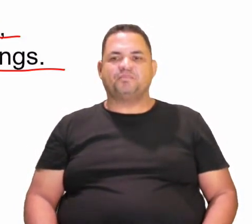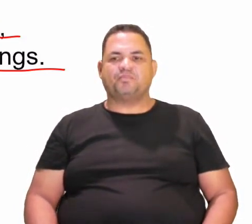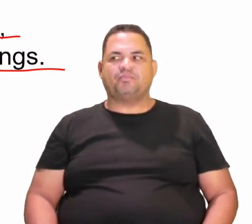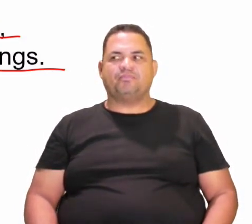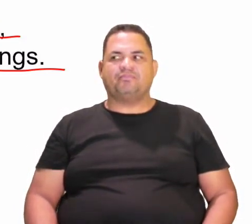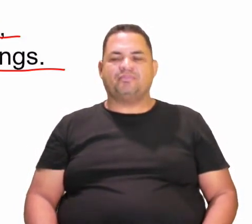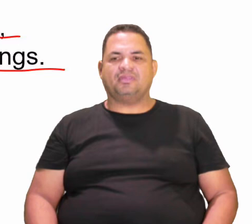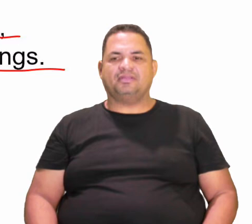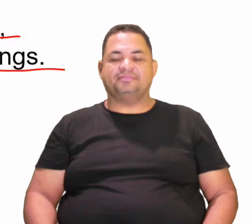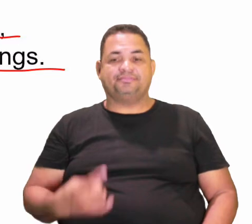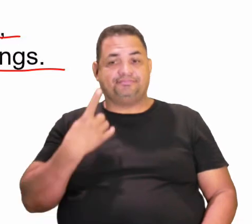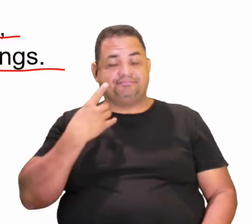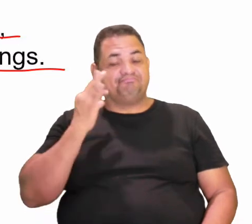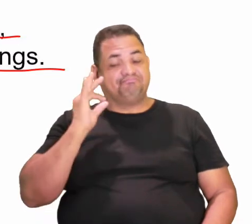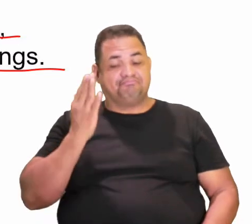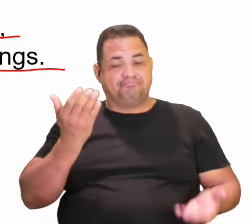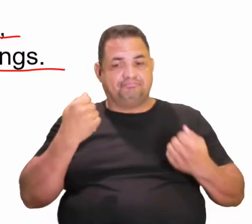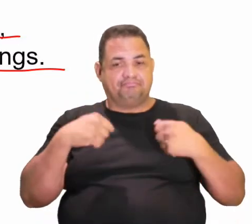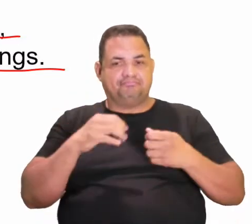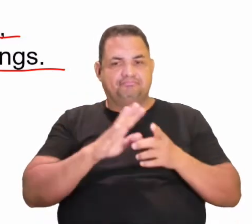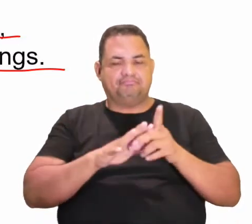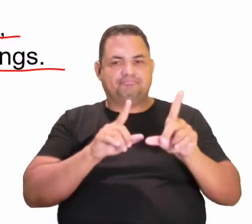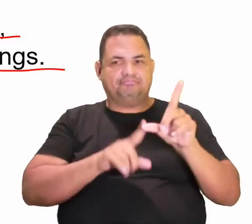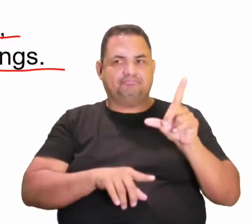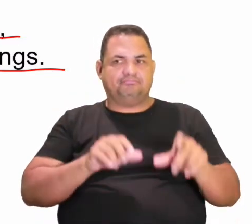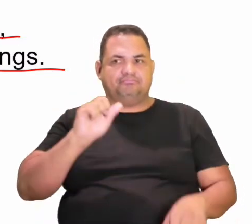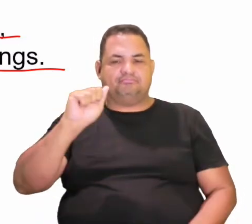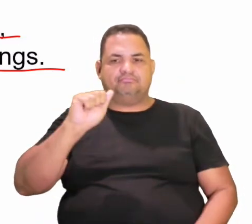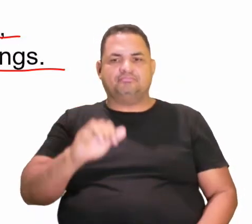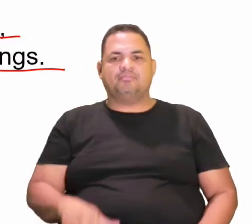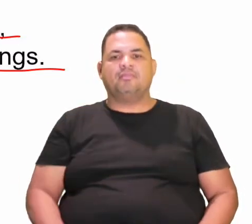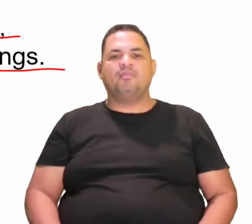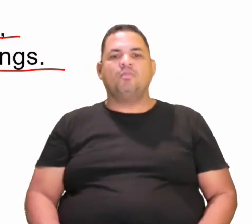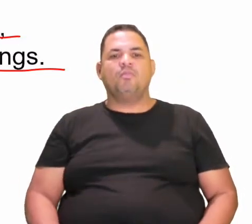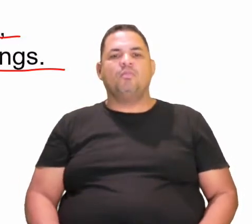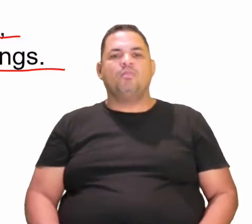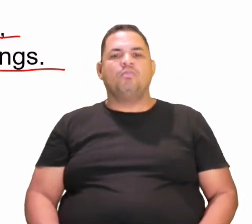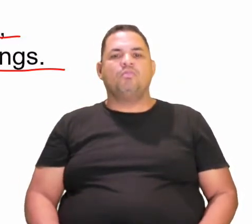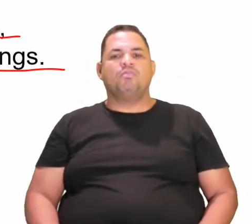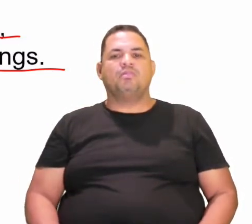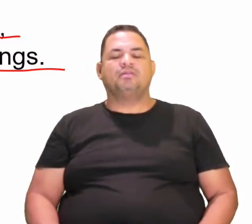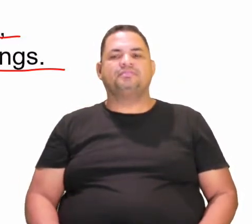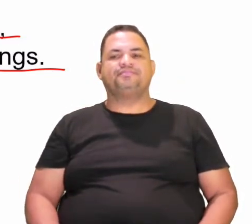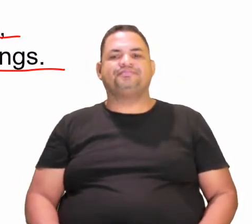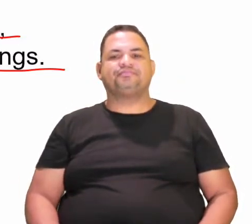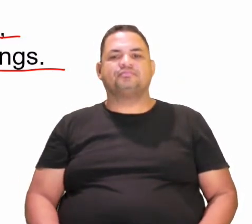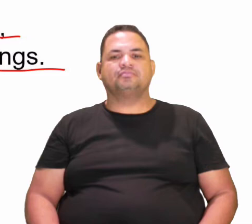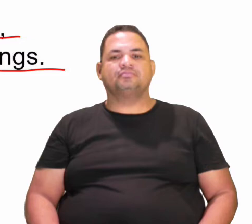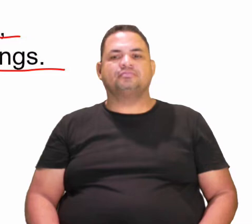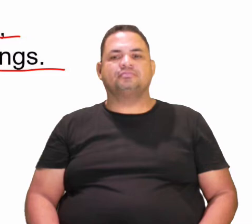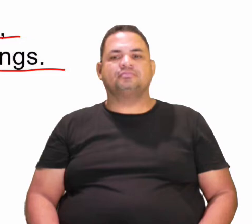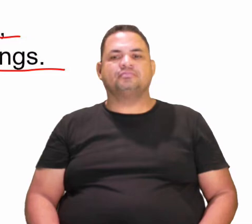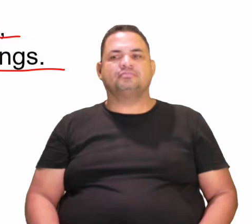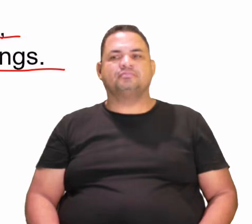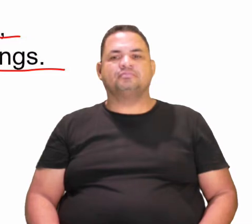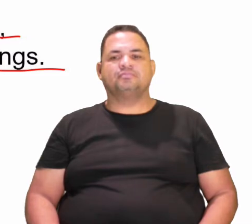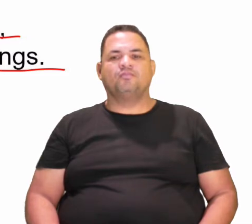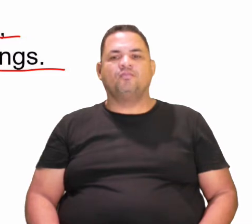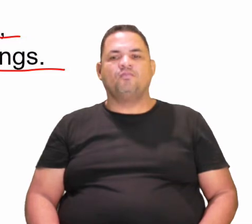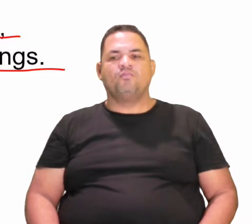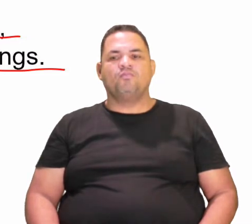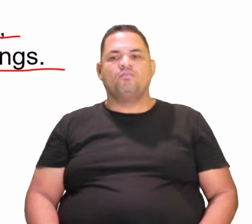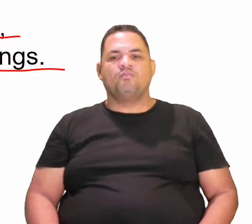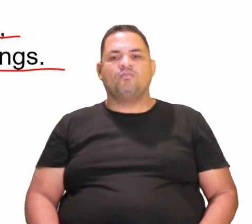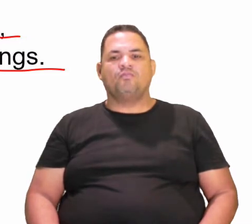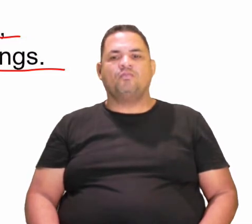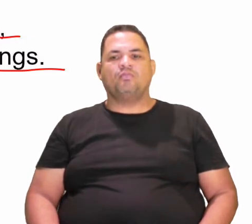no plural. Então, obviamente, só pode ser a letra A. This is my family. This is me and this is my family.